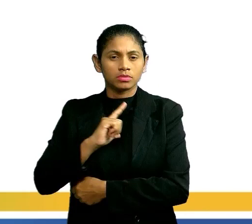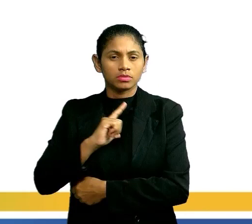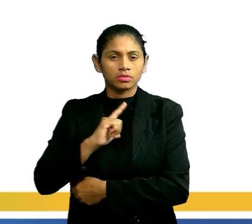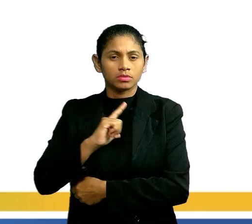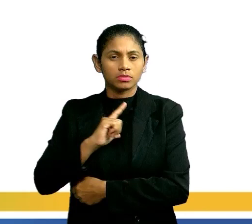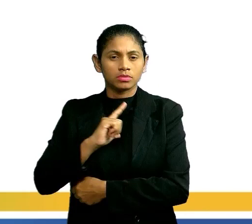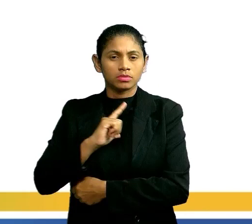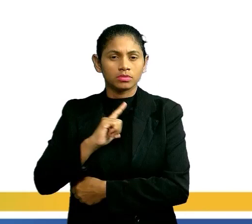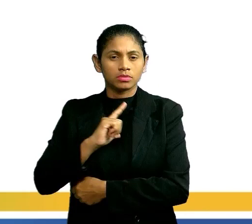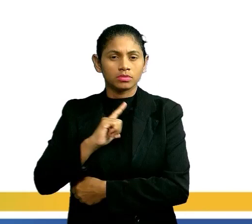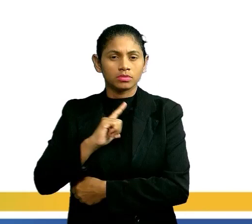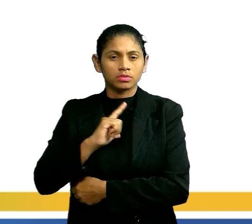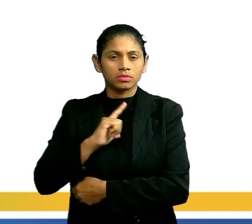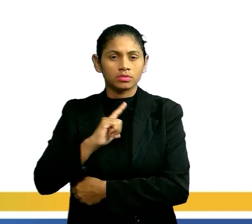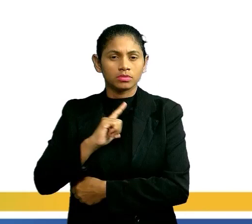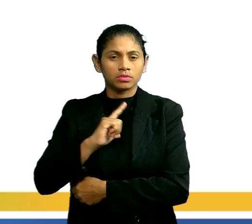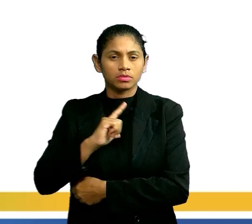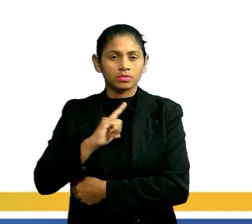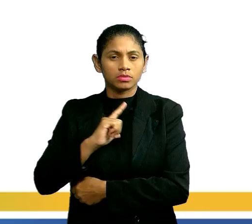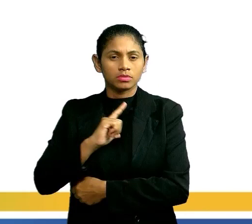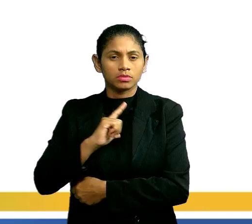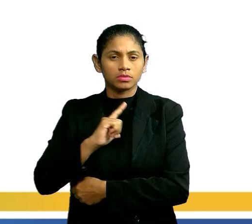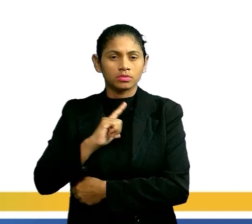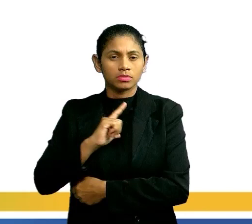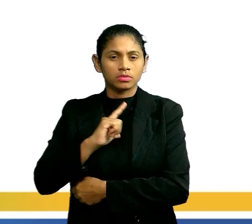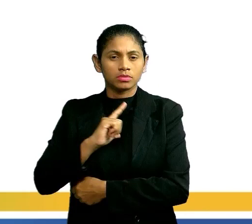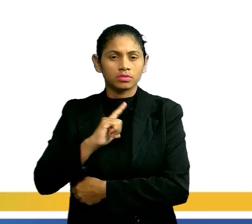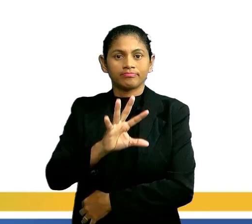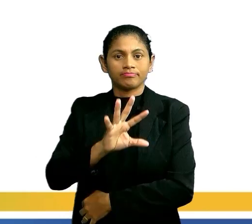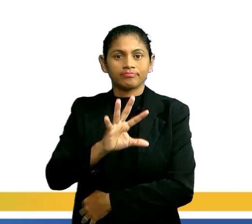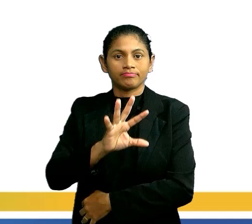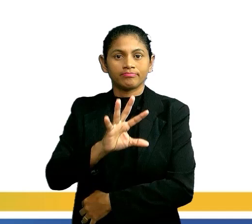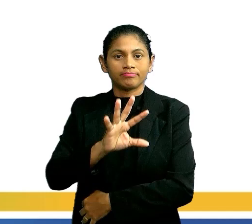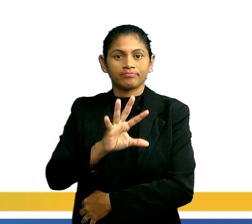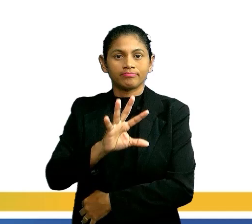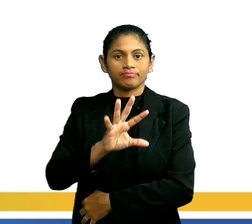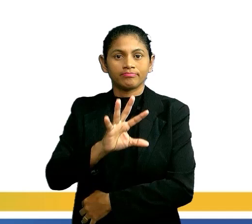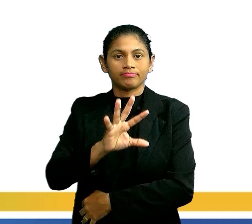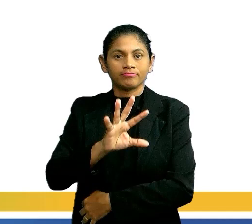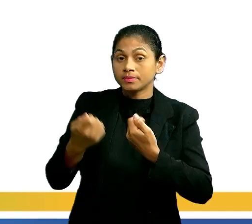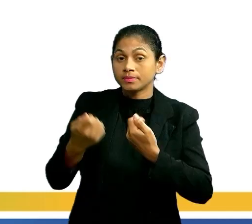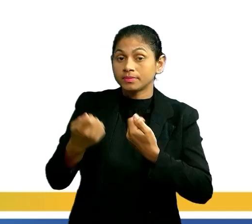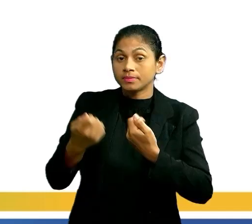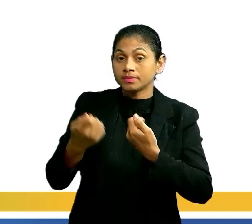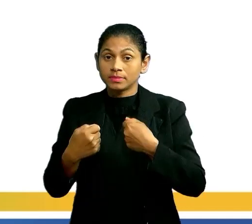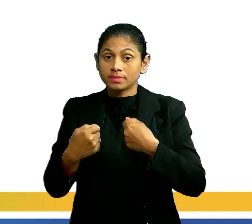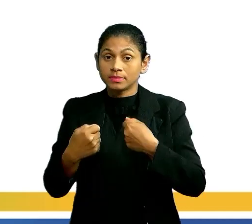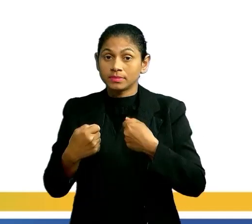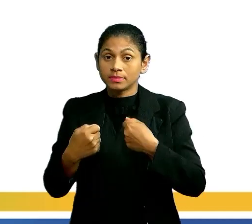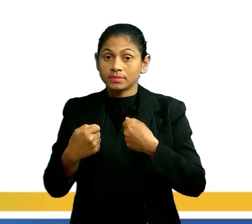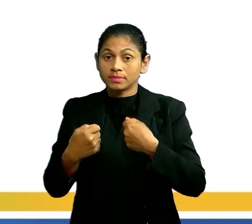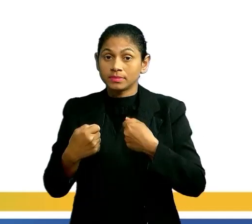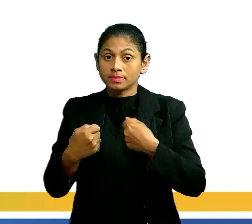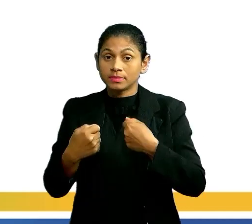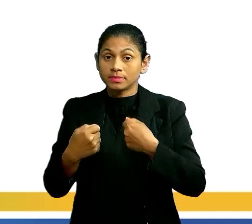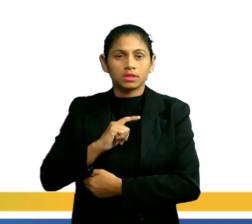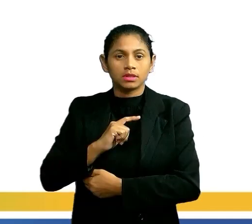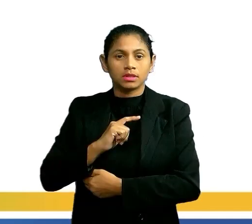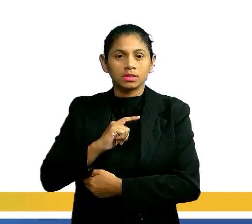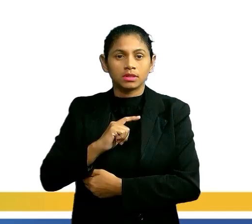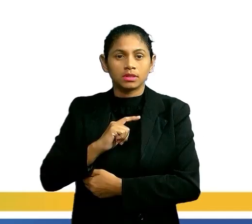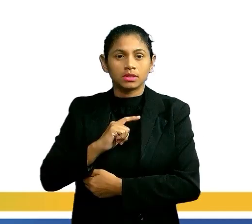envolvendo volumes, áreas e equações. Nesse exercício, o piscicultor tem uma quantidade de peixe no tanque. Ele quer